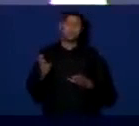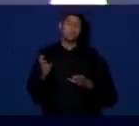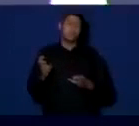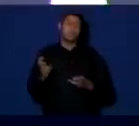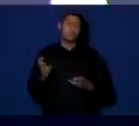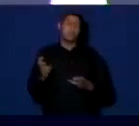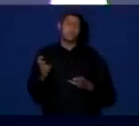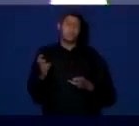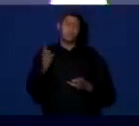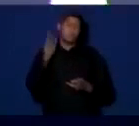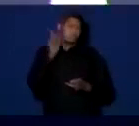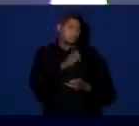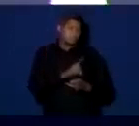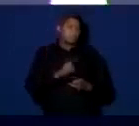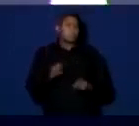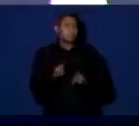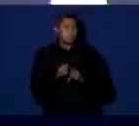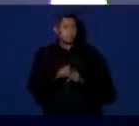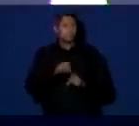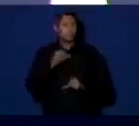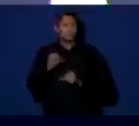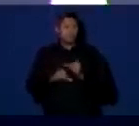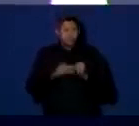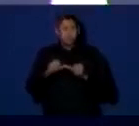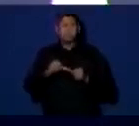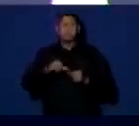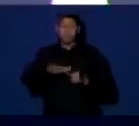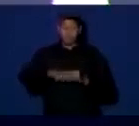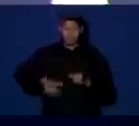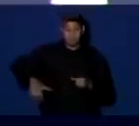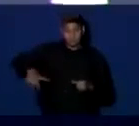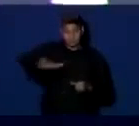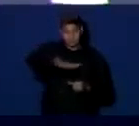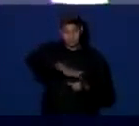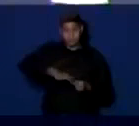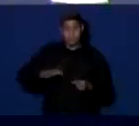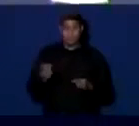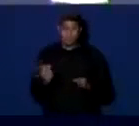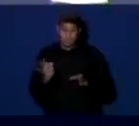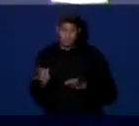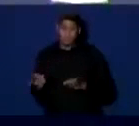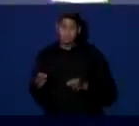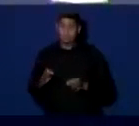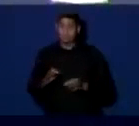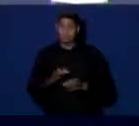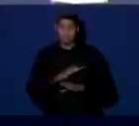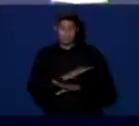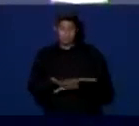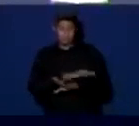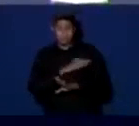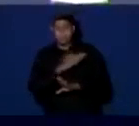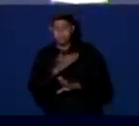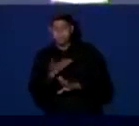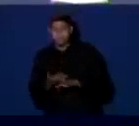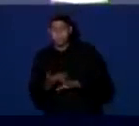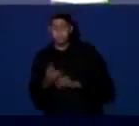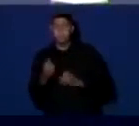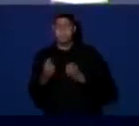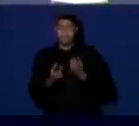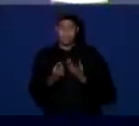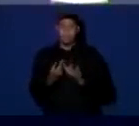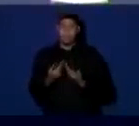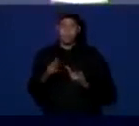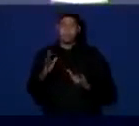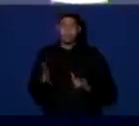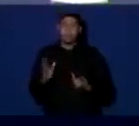de mudança no ambiente e tal. De lá para cá, eu acho que alguma coisa